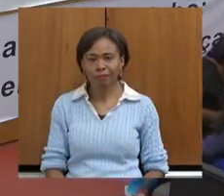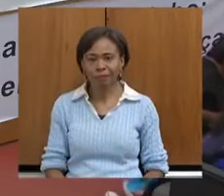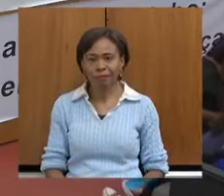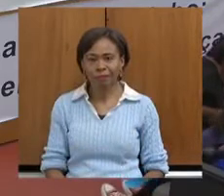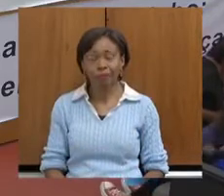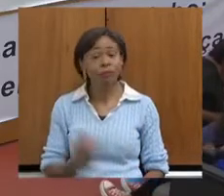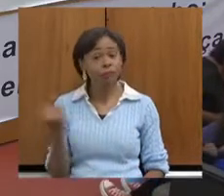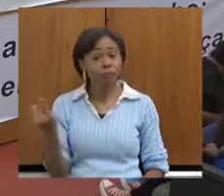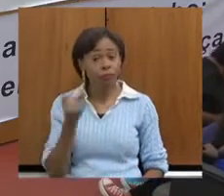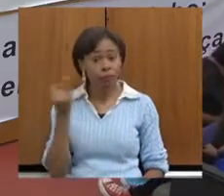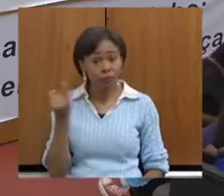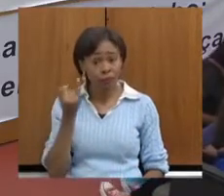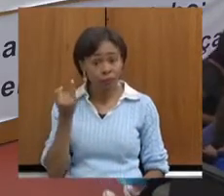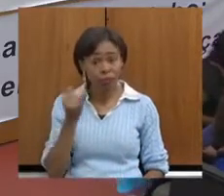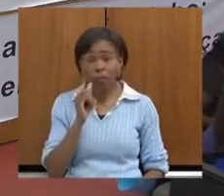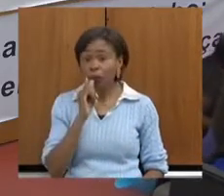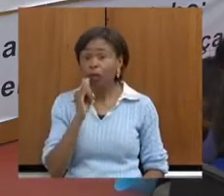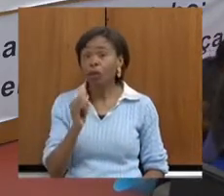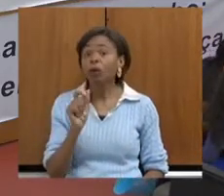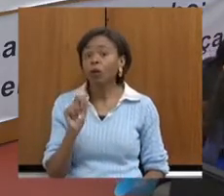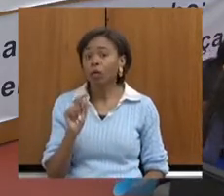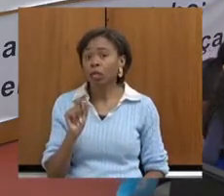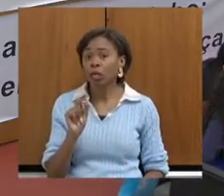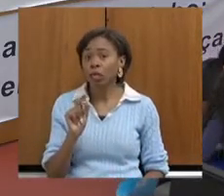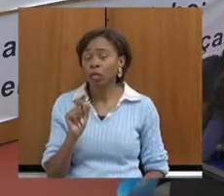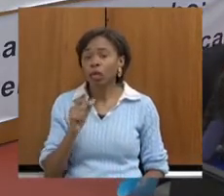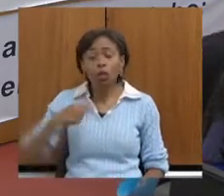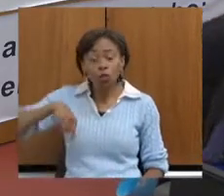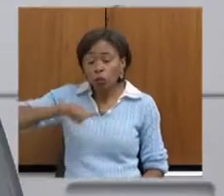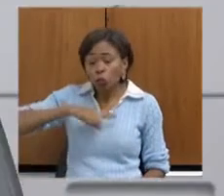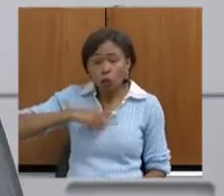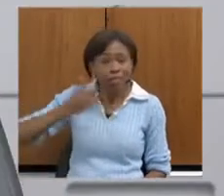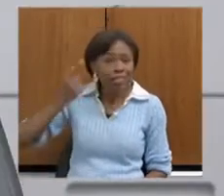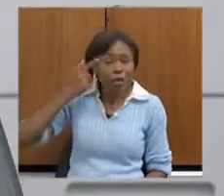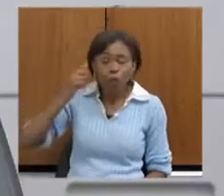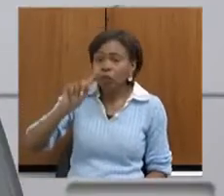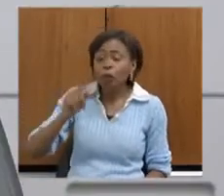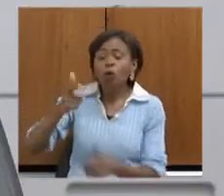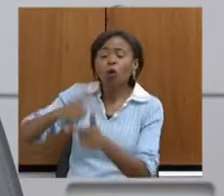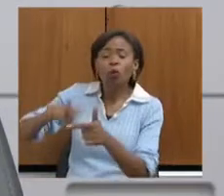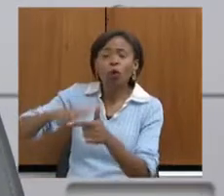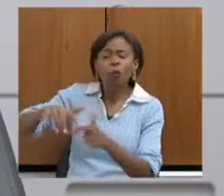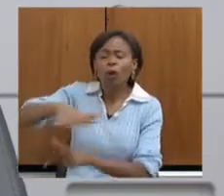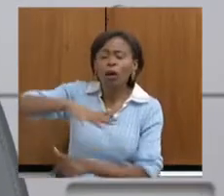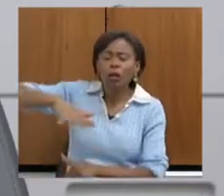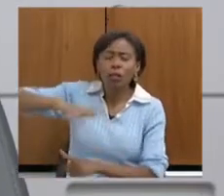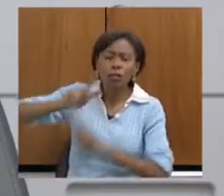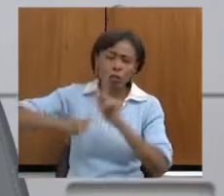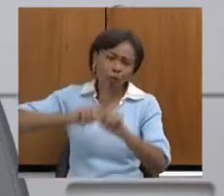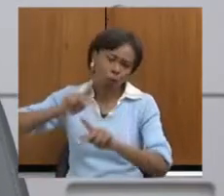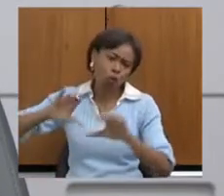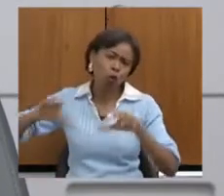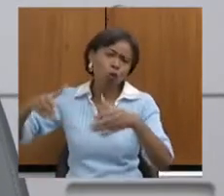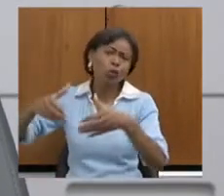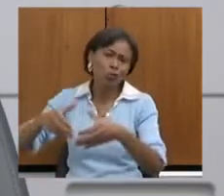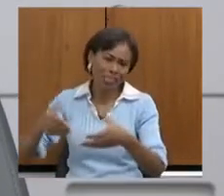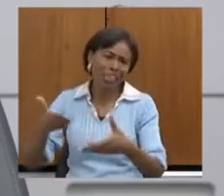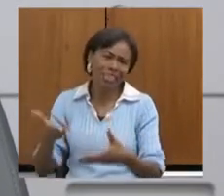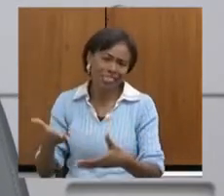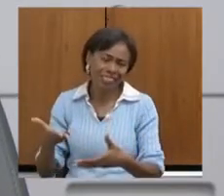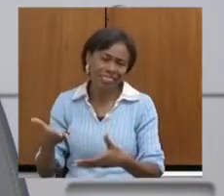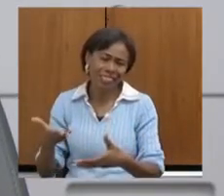e a importante também dizer que não conhecemos o pleito das pessoas das Comunidades EA maneira que buscamos construir para